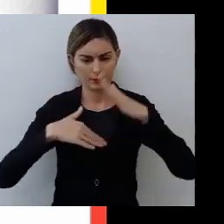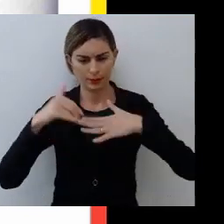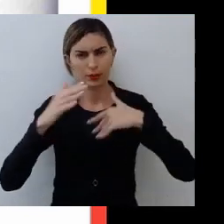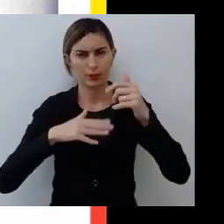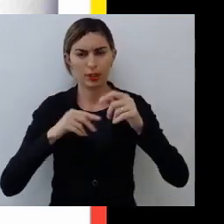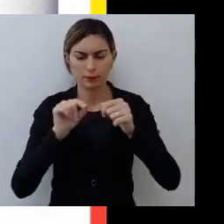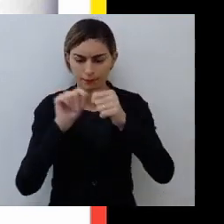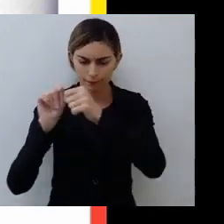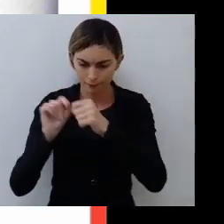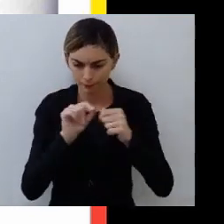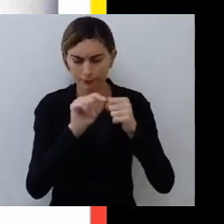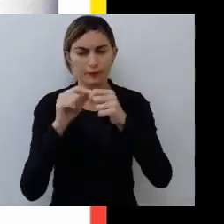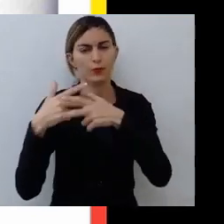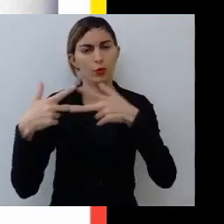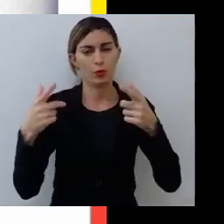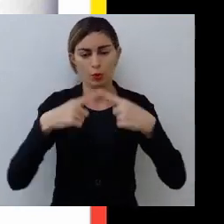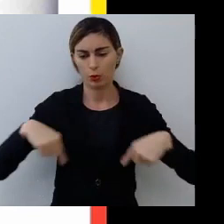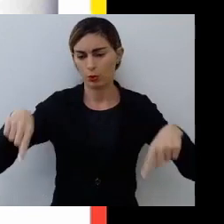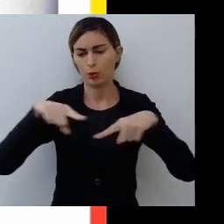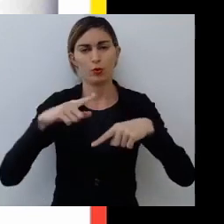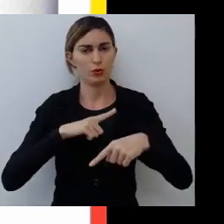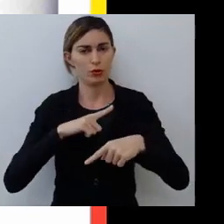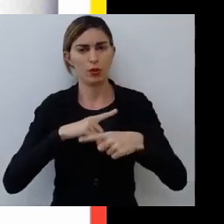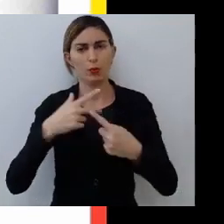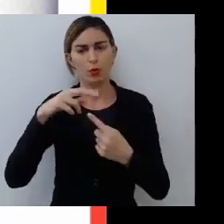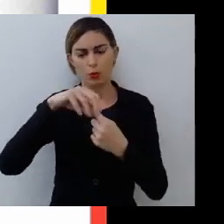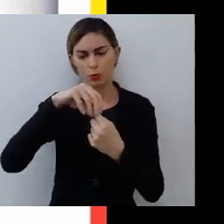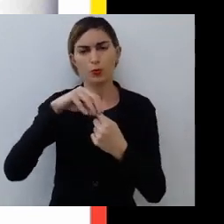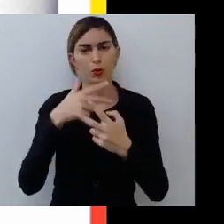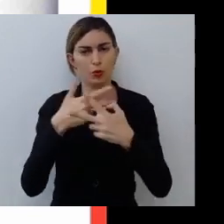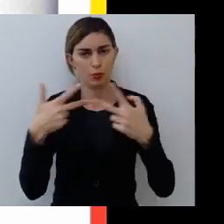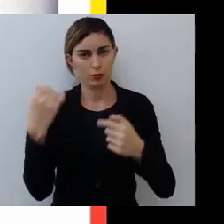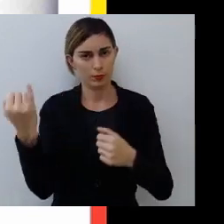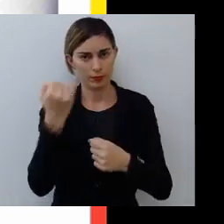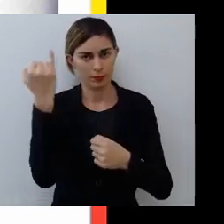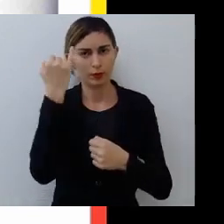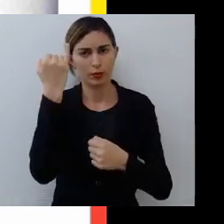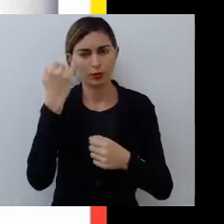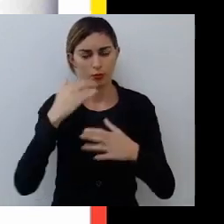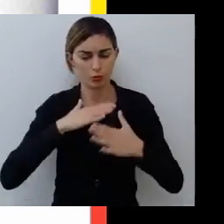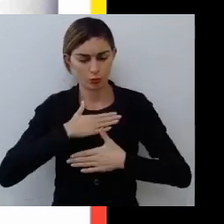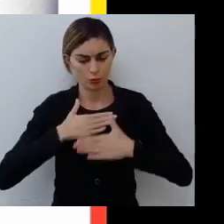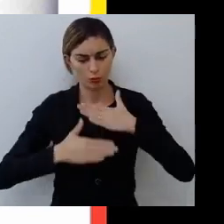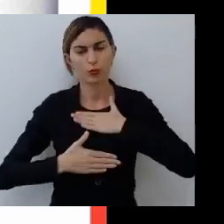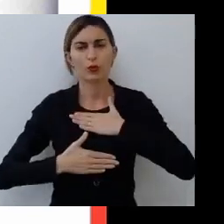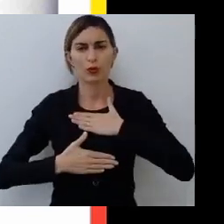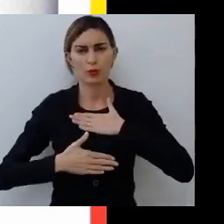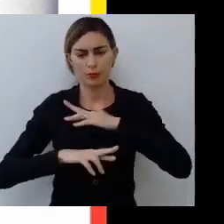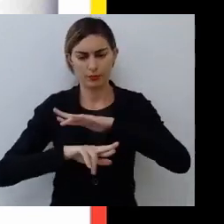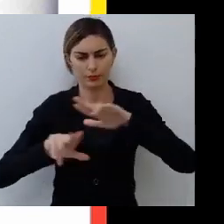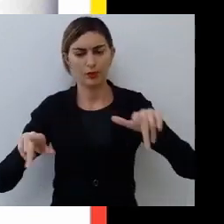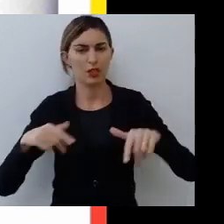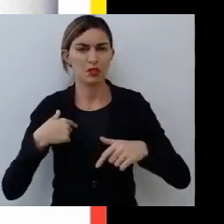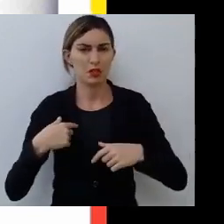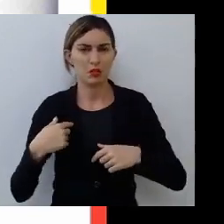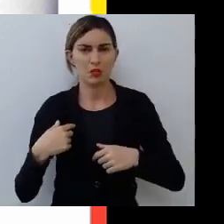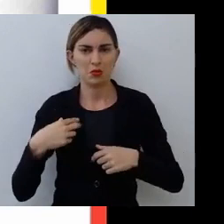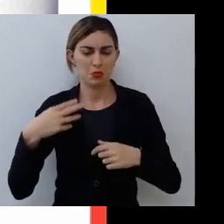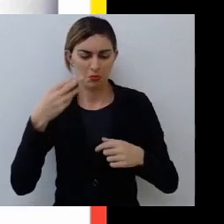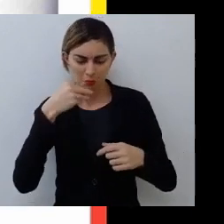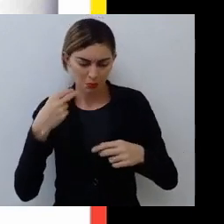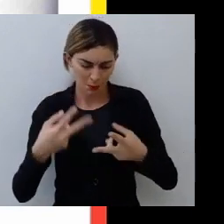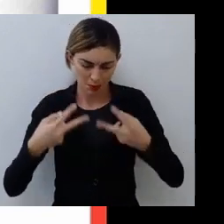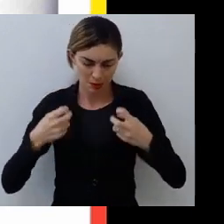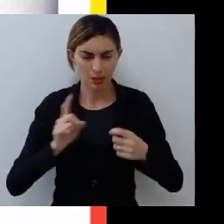capacidade de produzir que nós temos uma coisa muito importante no nosso corpo e que muitas vezes a gente não dá valor, que